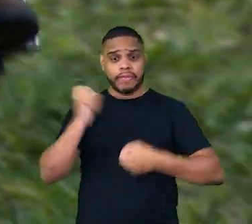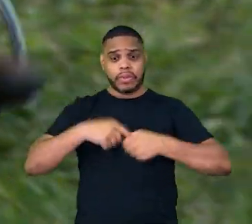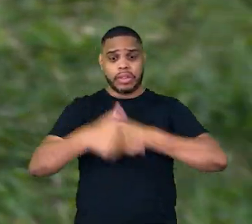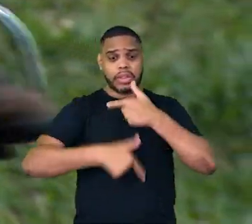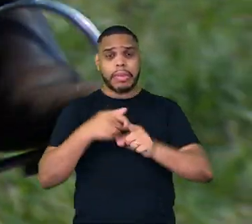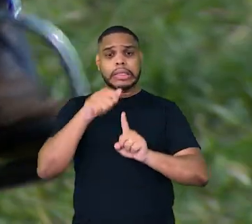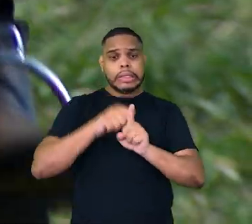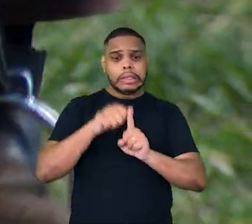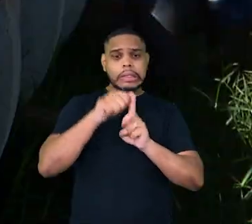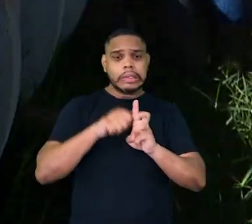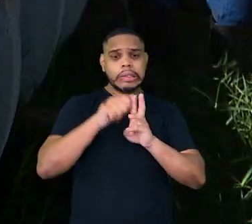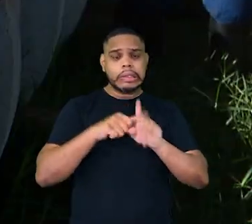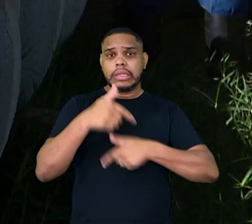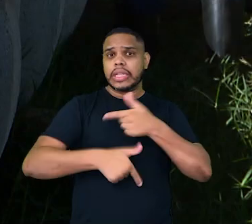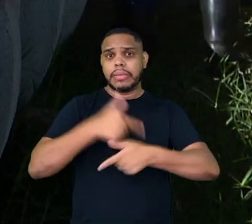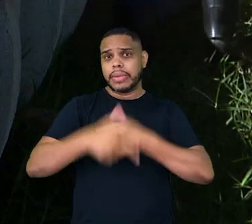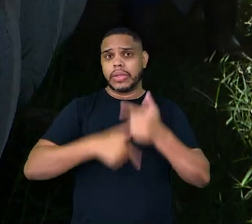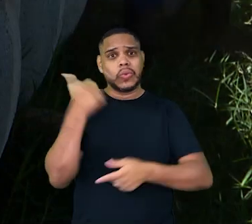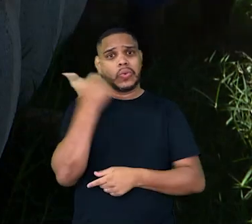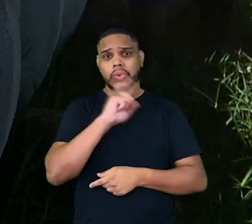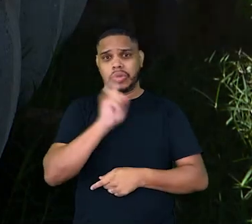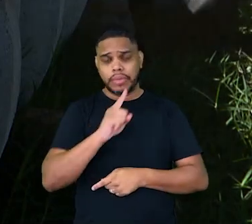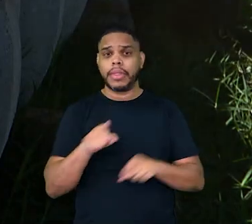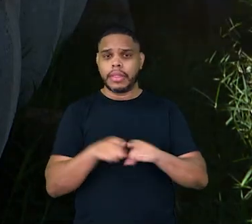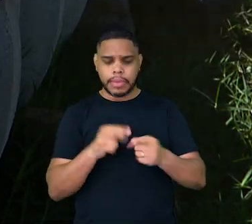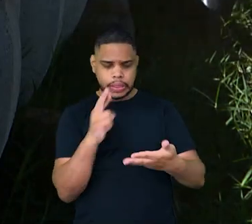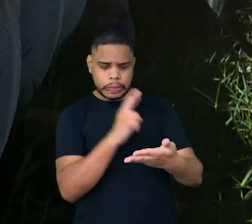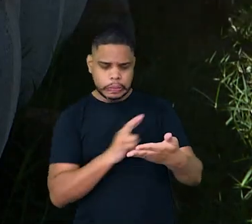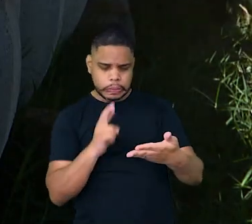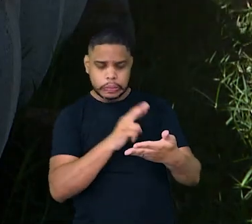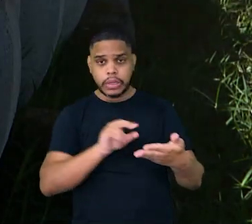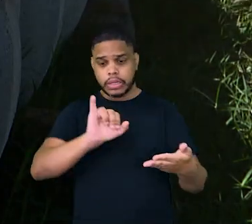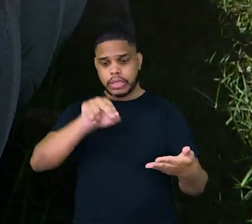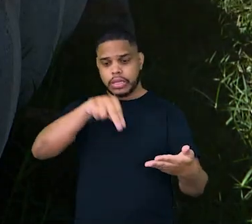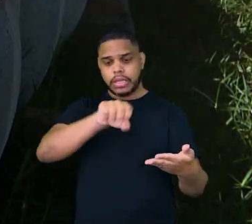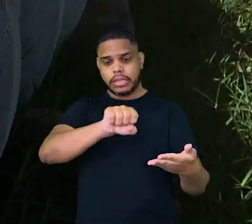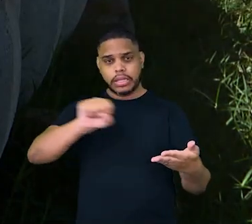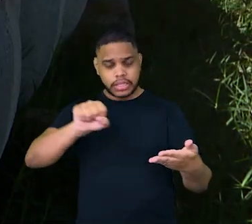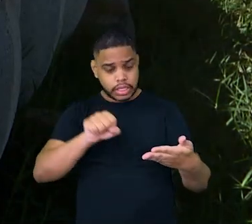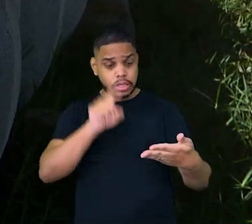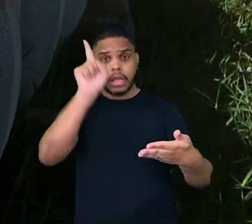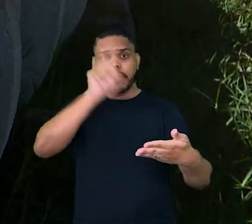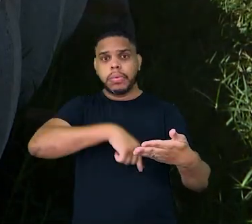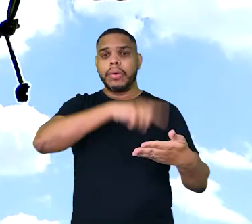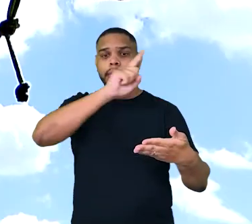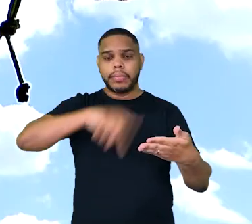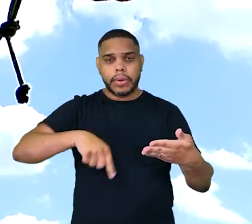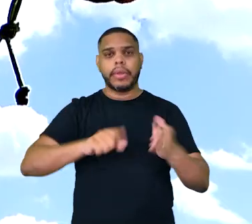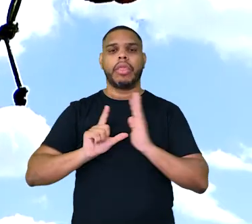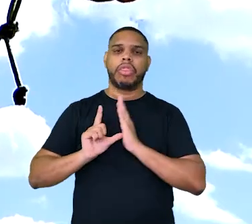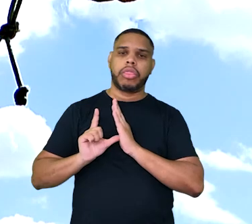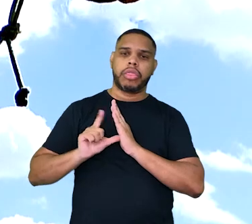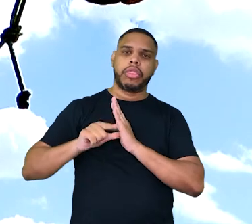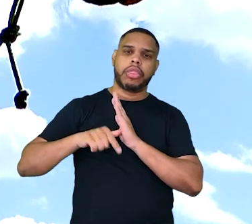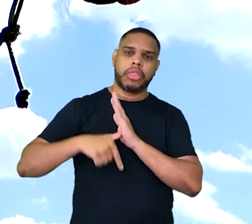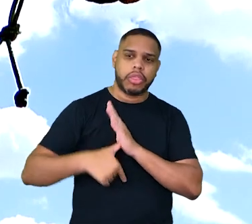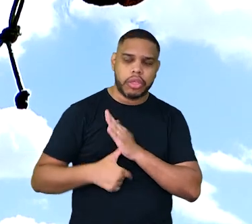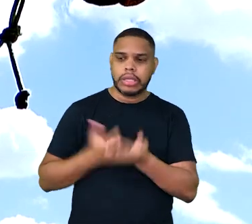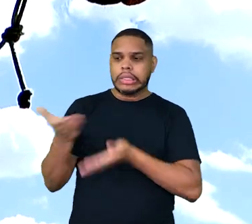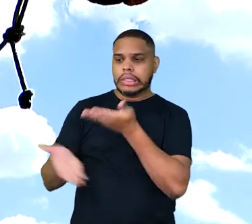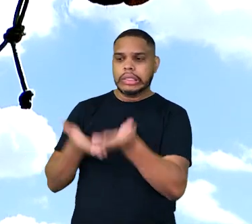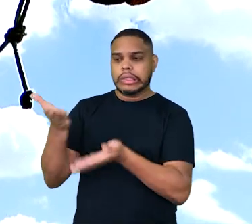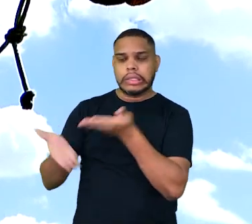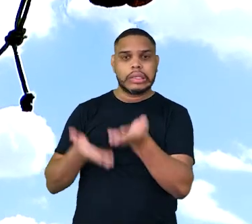trabalhar por meses. Além disso, a perícia do INSS foi cancelada, o que atrasou ainda mais